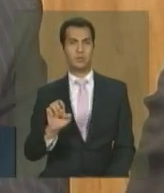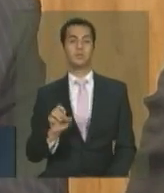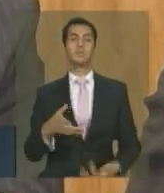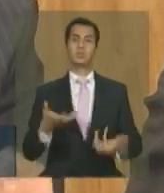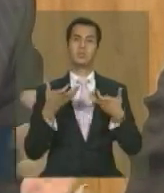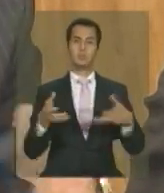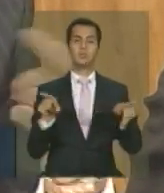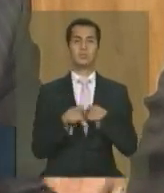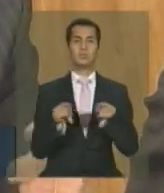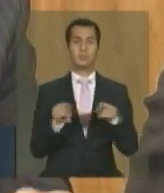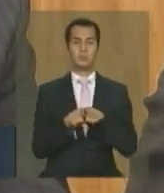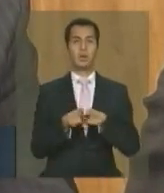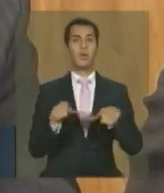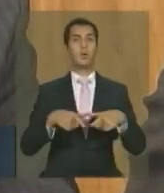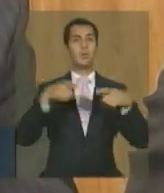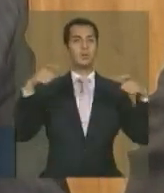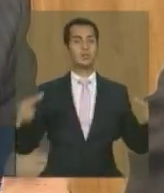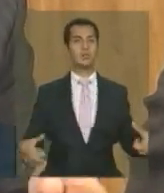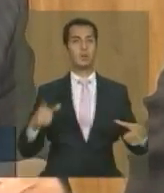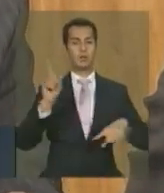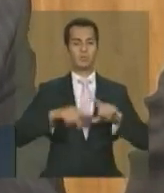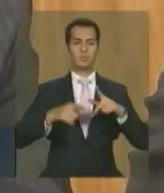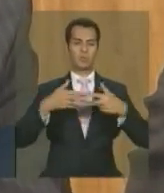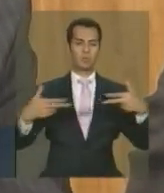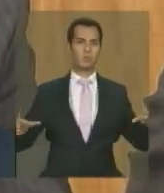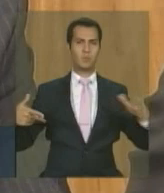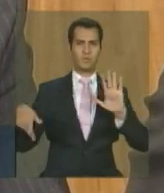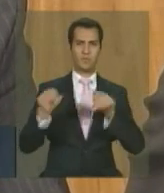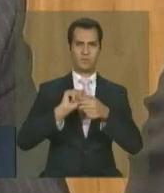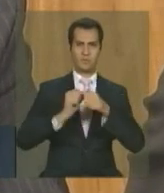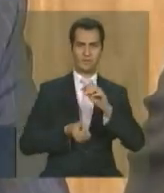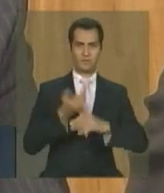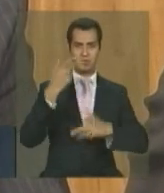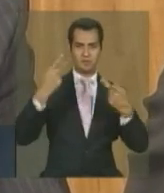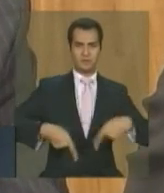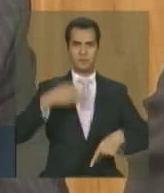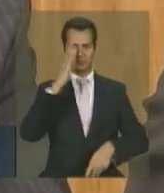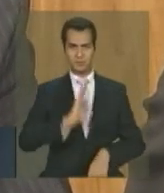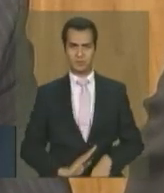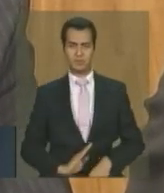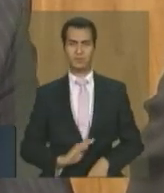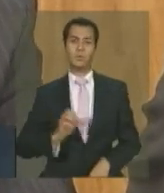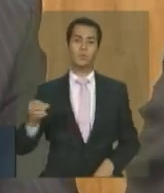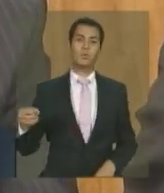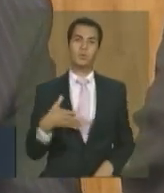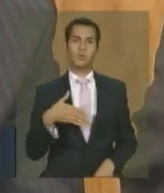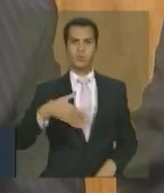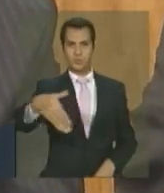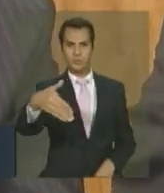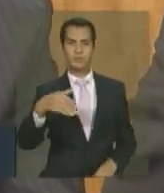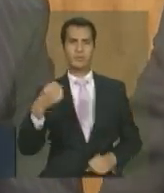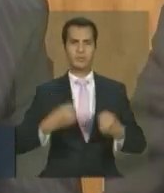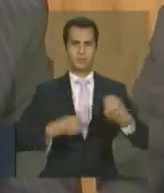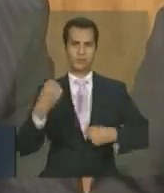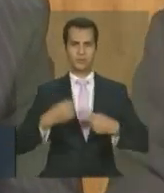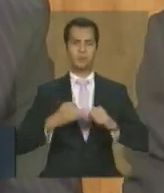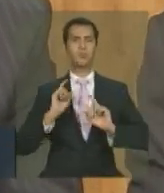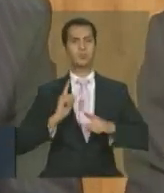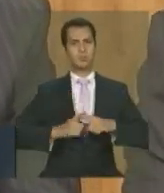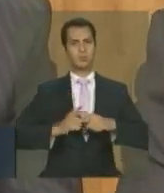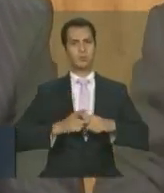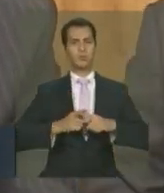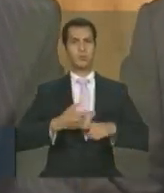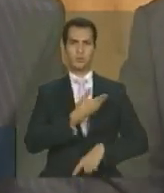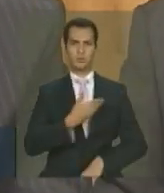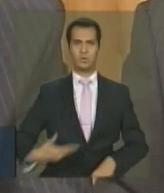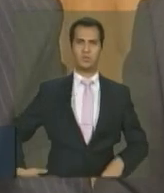de conteúdo local no que for ainda possível, principalmente nos novos modelos, seguindo essa política acertada do governo